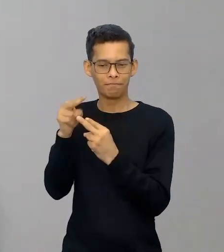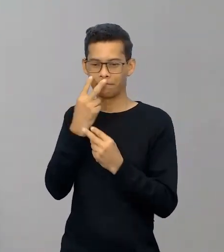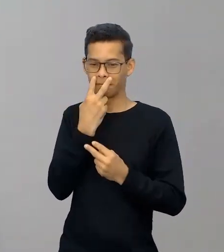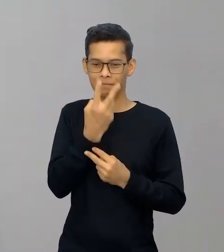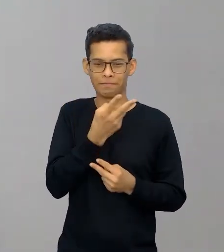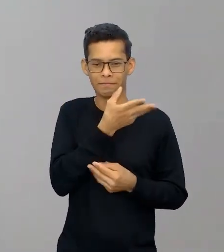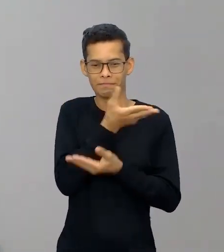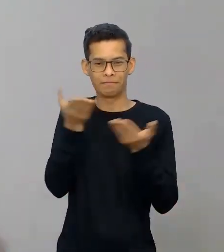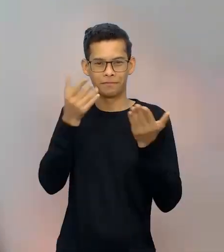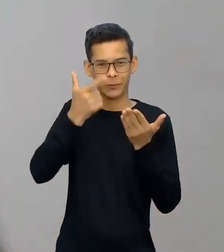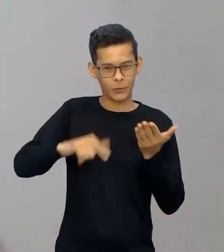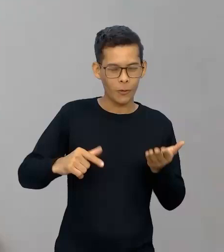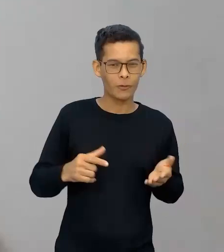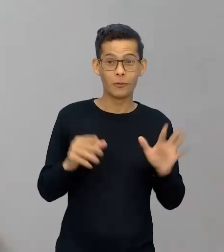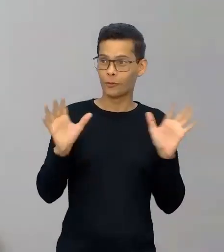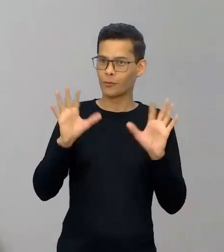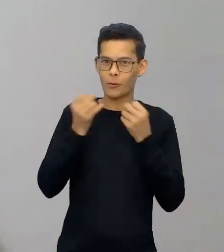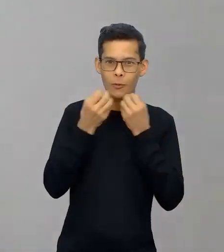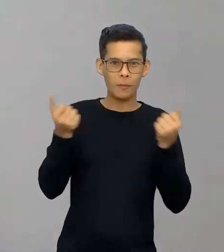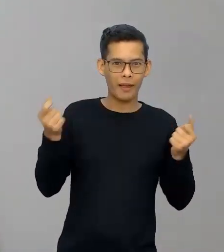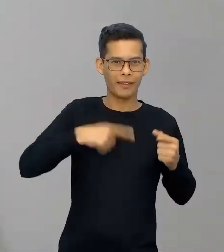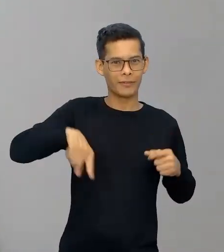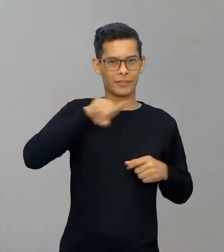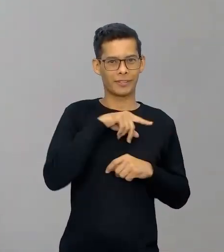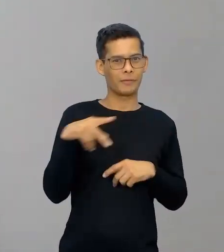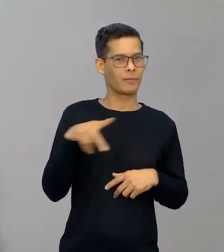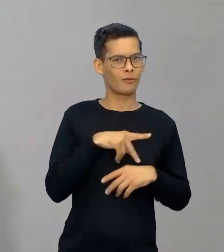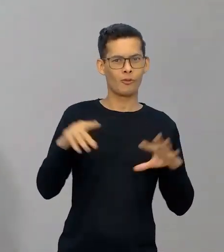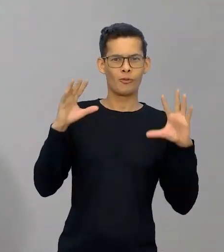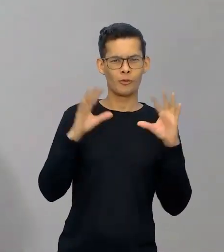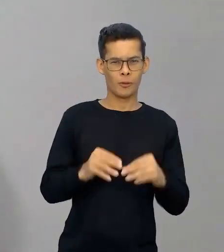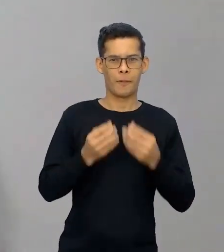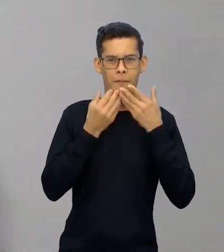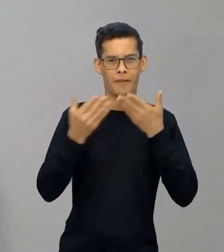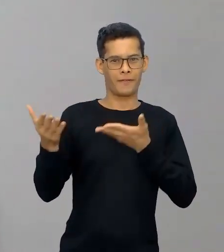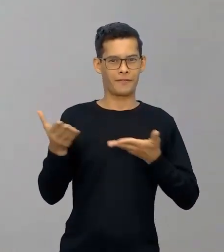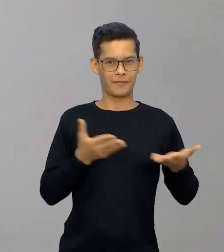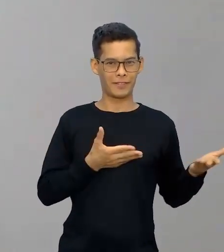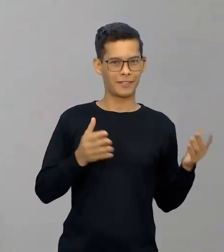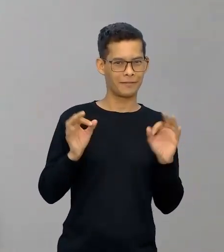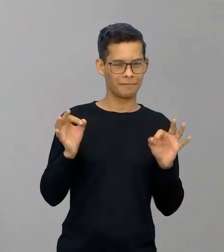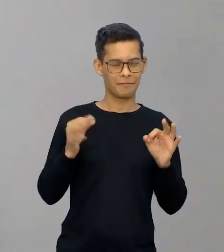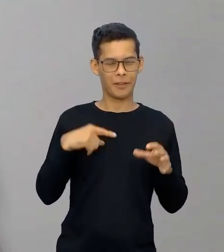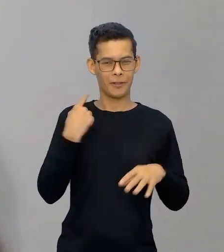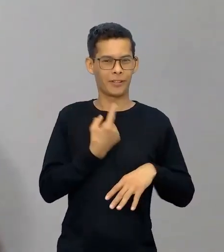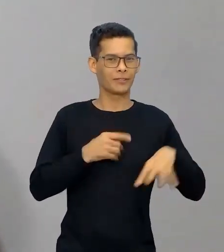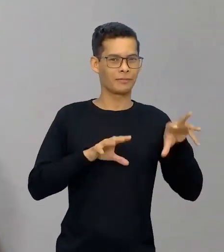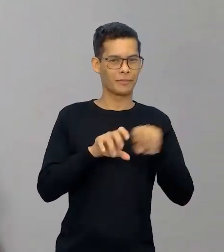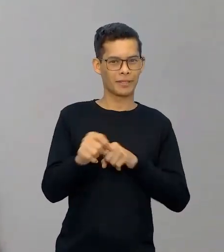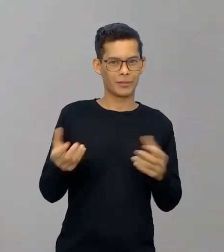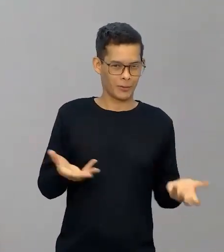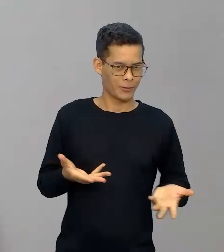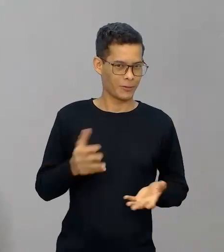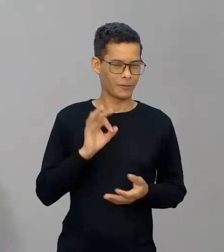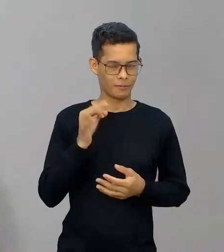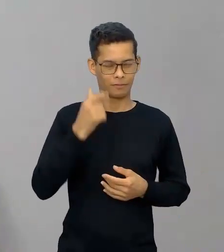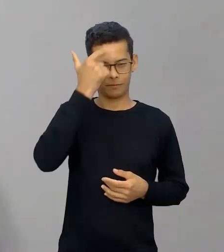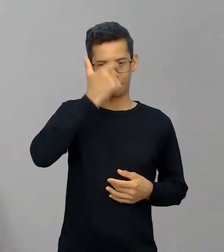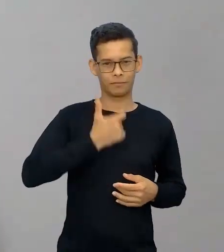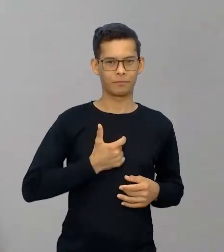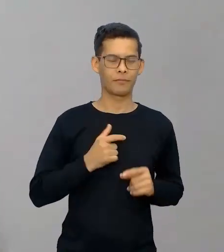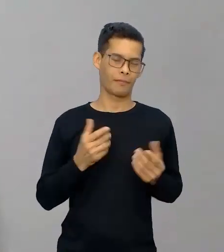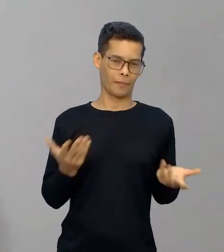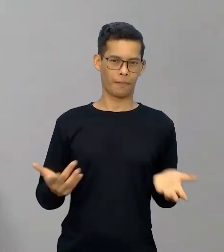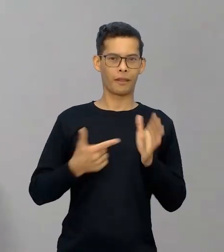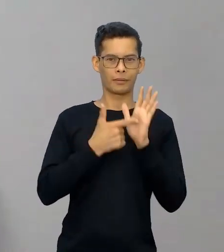comigo. Olá, tudo bem, professores e professoras? Sejam todos bem-vindos à nossa formação. E, bom, vou me apresentar,